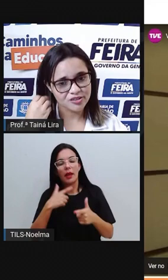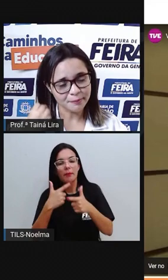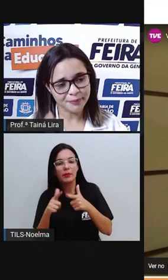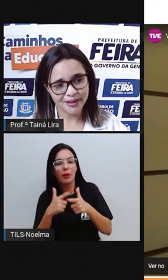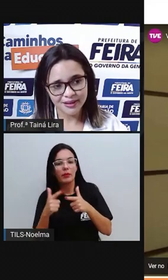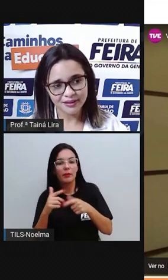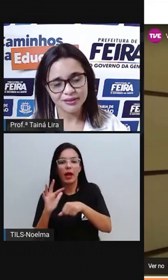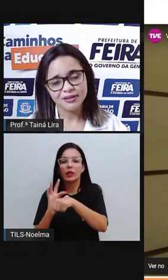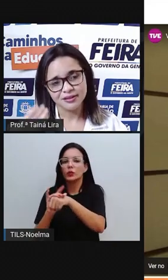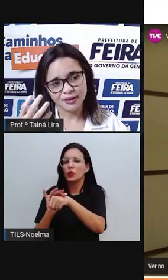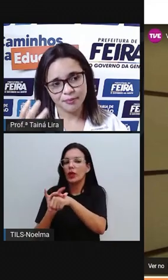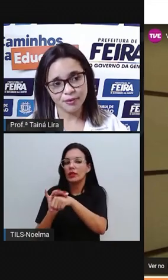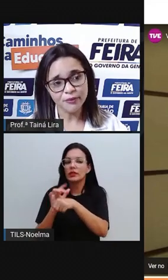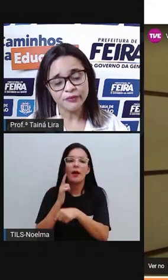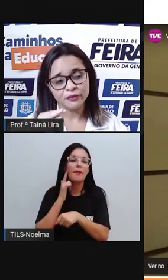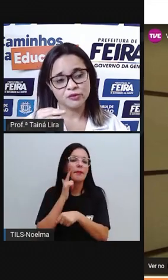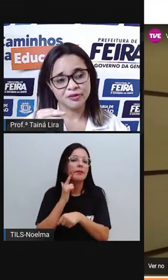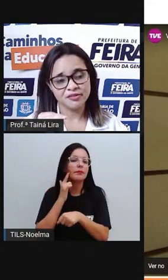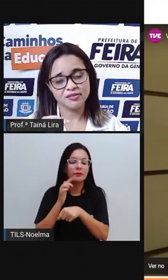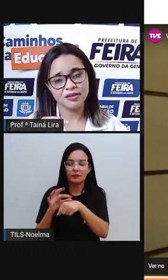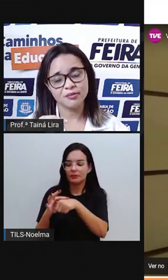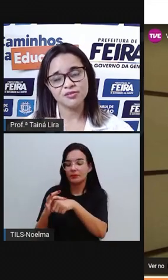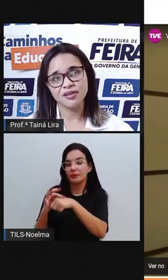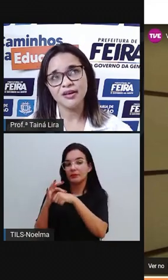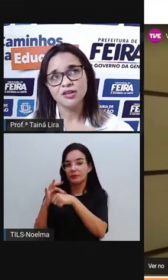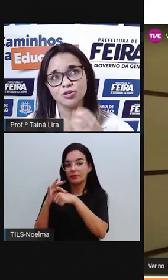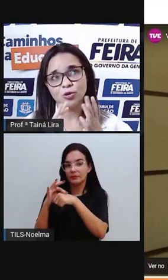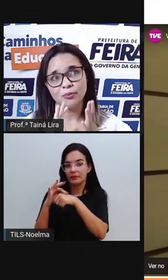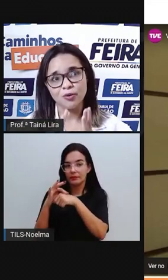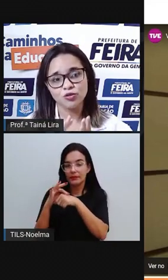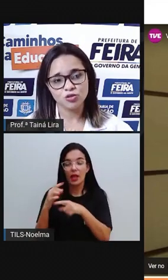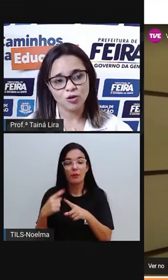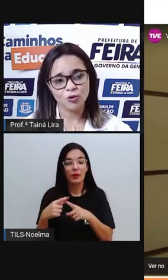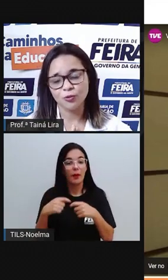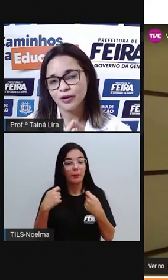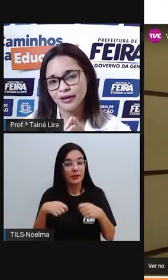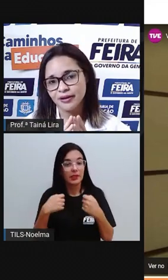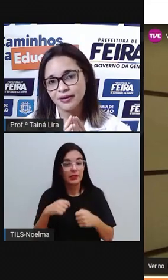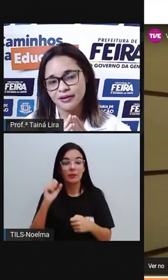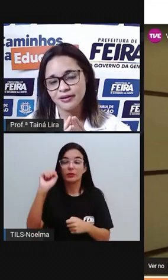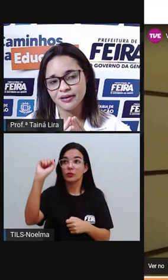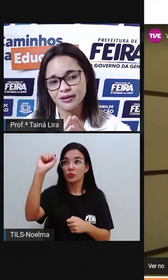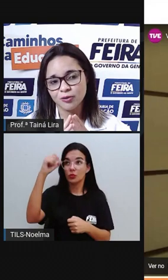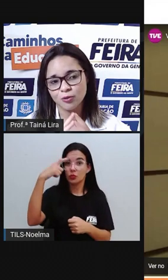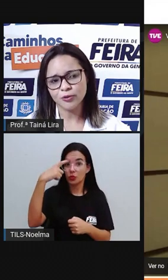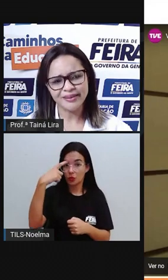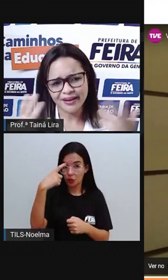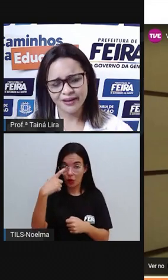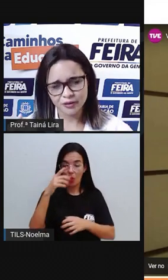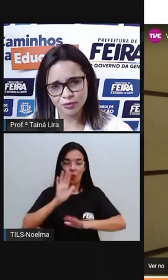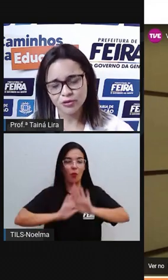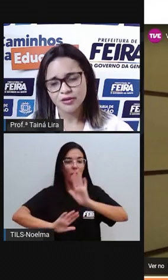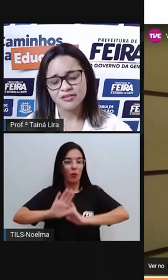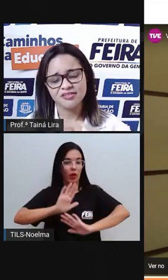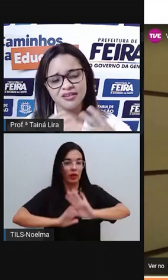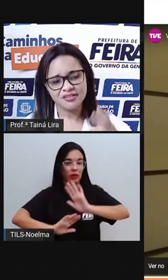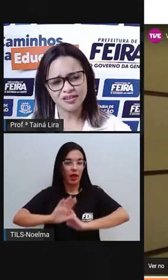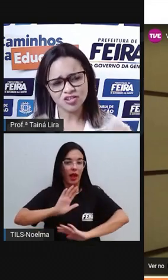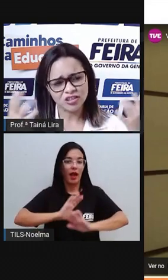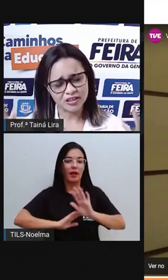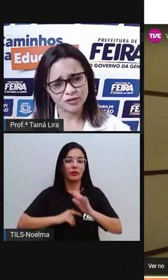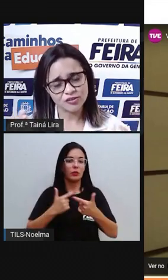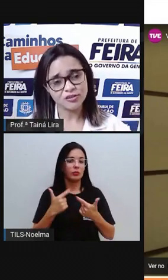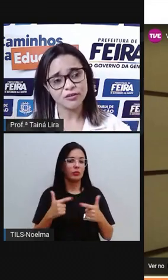para a nossa pele, tá bom? Nós precisamos, né, tomar o sol com cuidado,